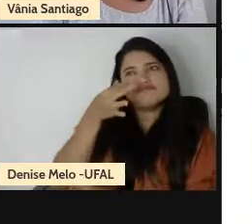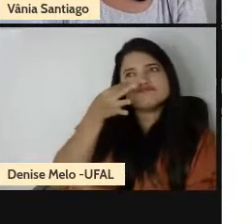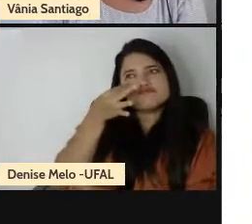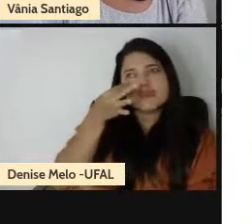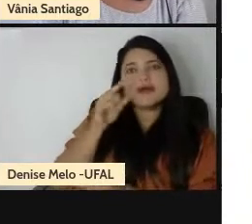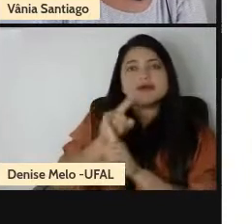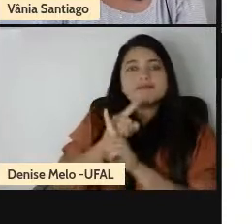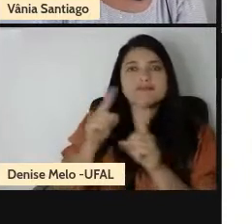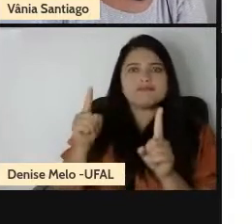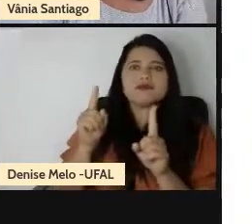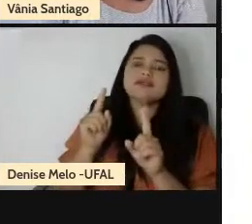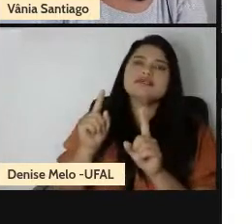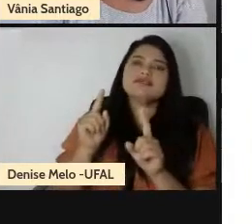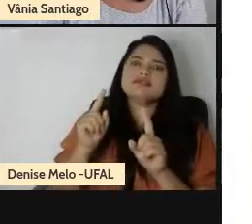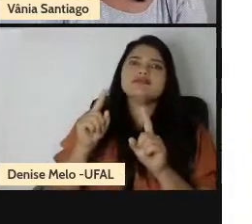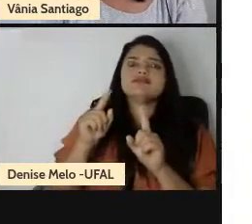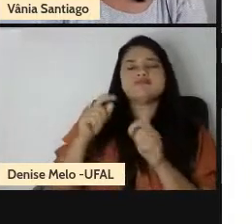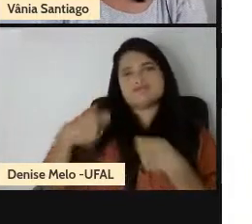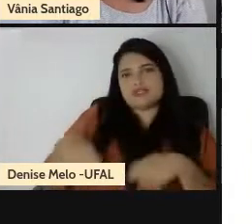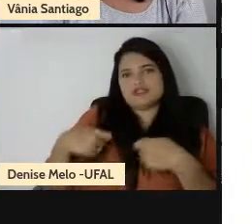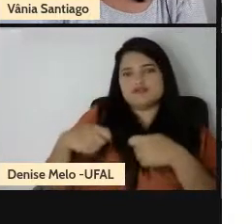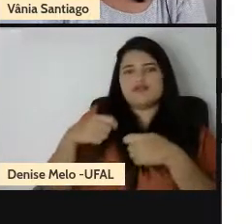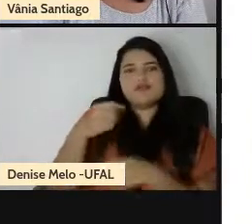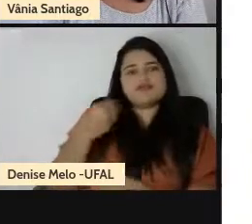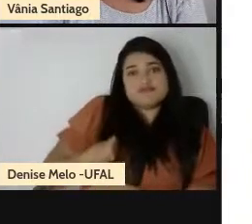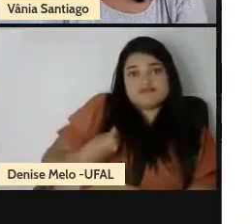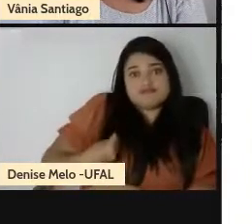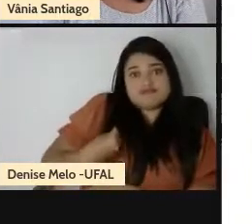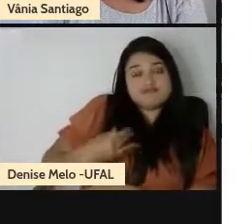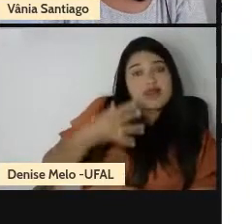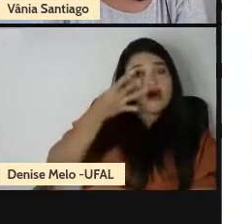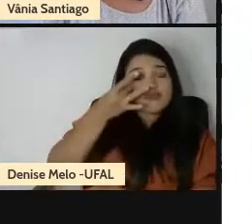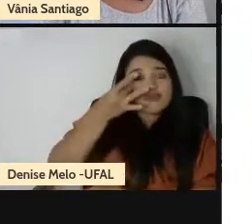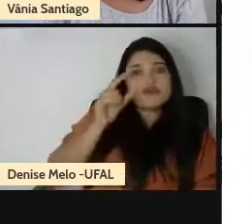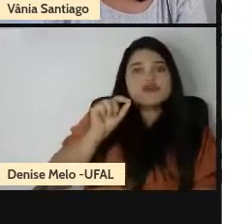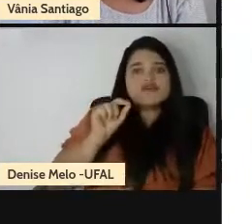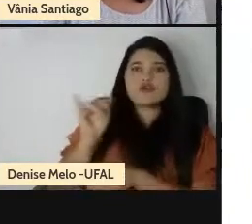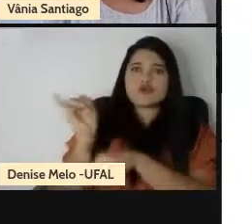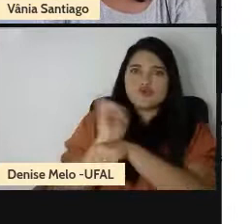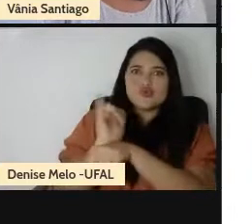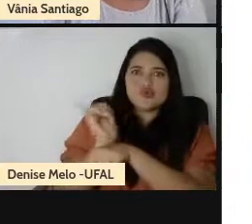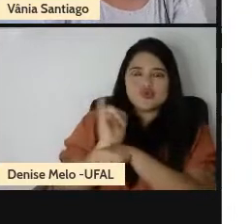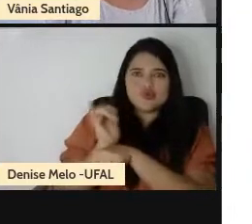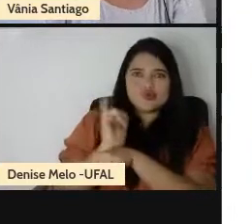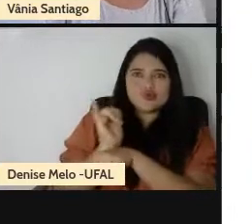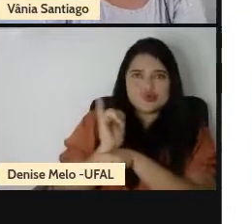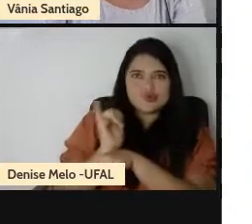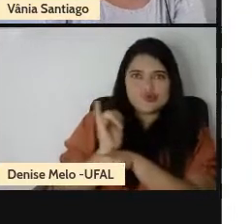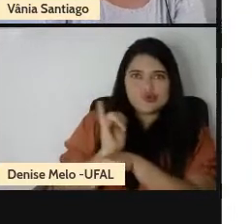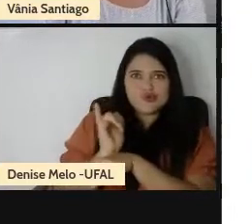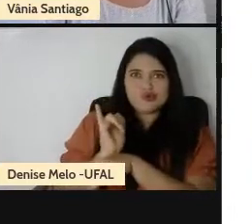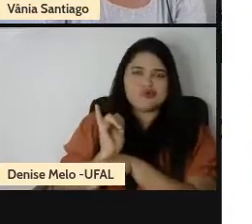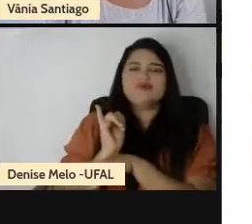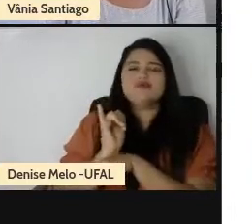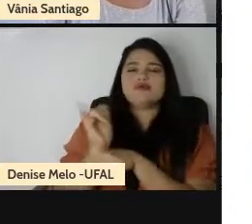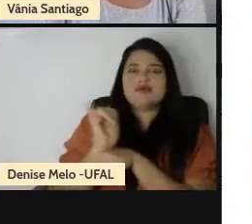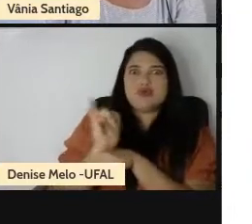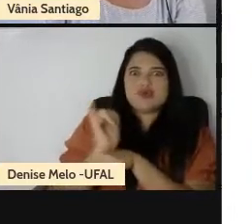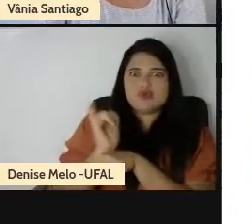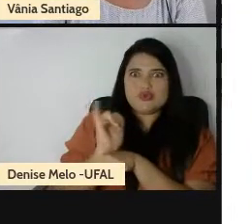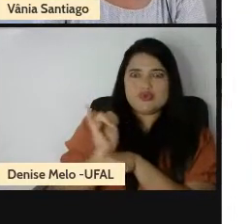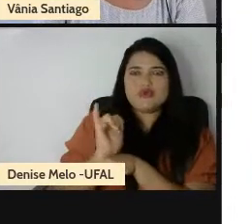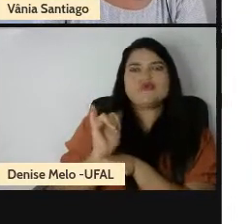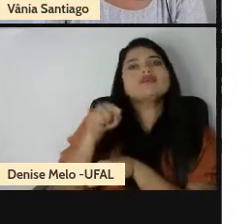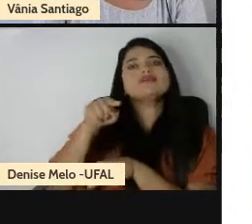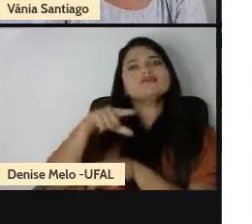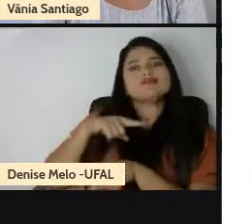também sendo transmitido ao vivo pelo YouTube, pelo canal do MASP. Os